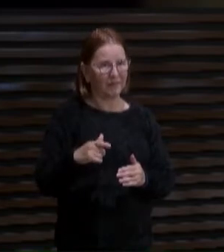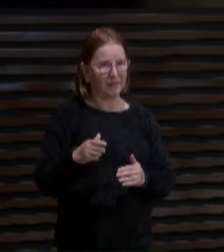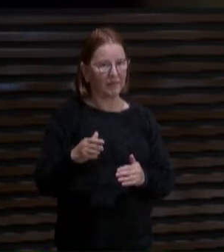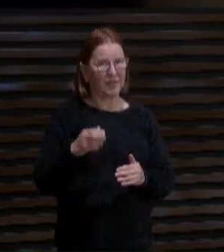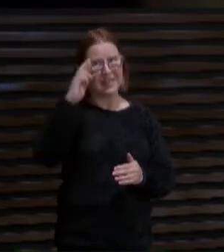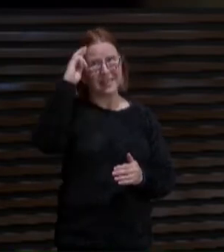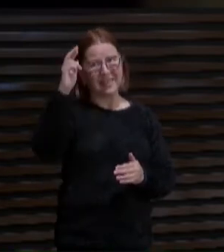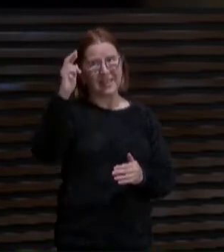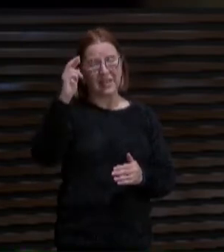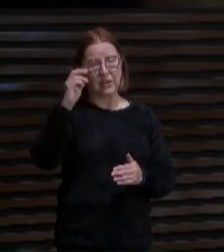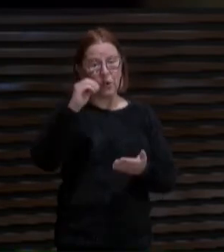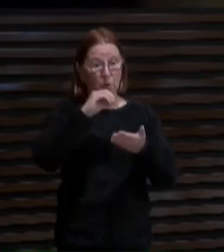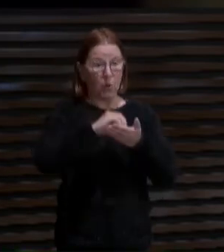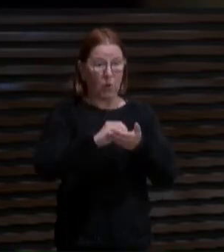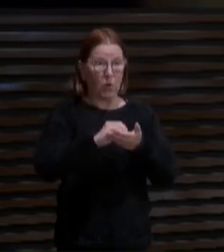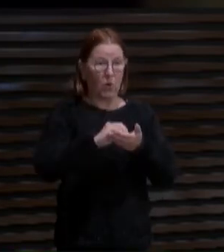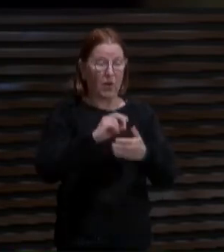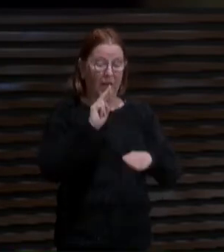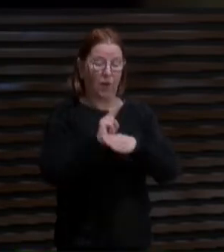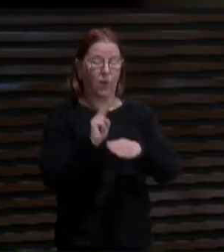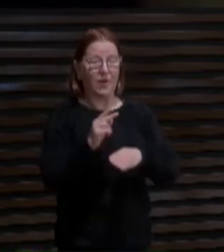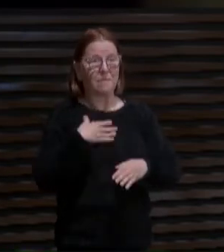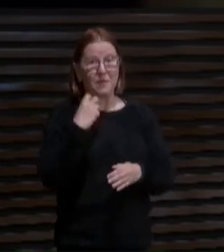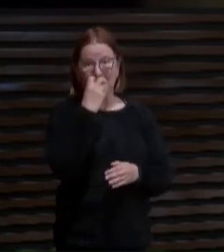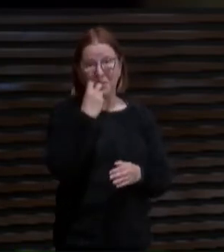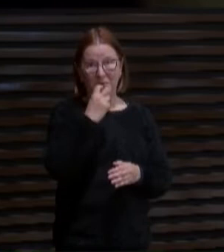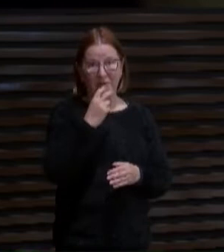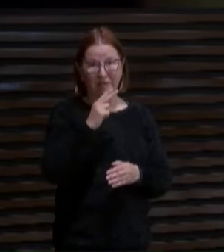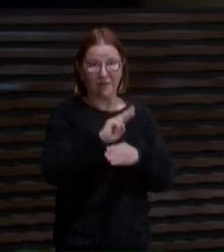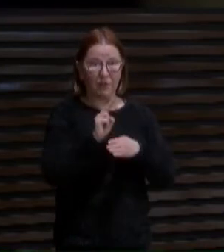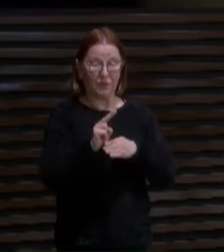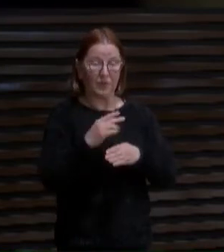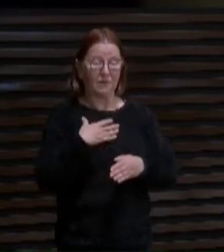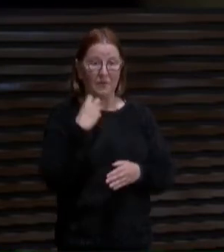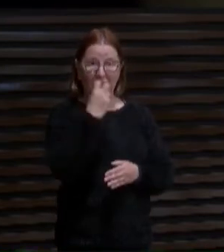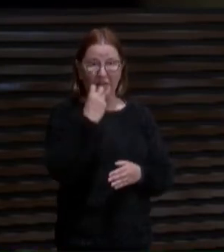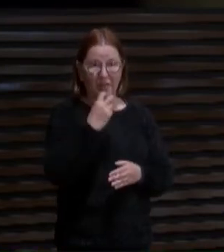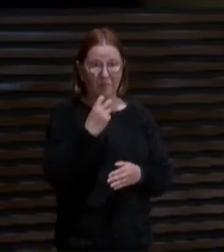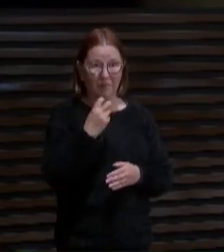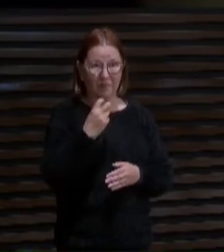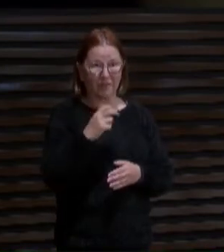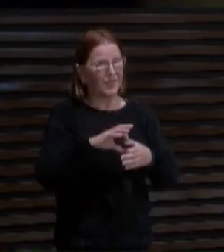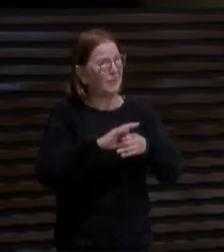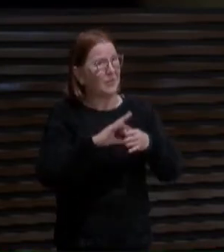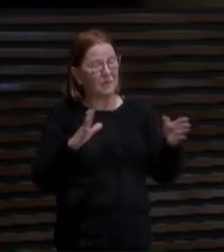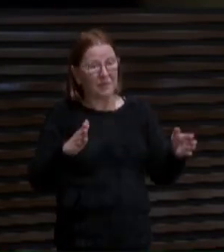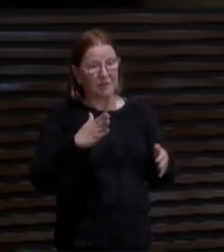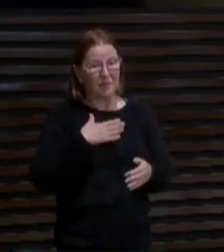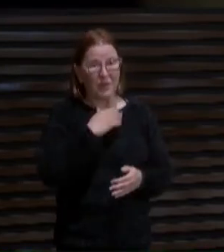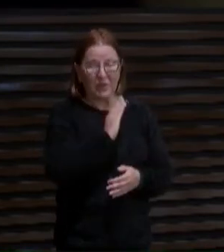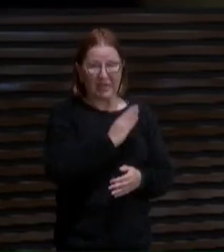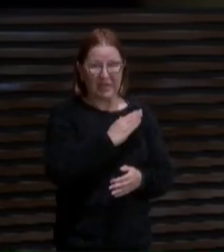senhor a minha boca vigia a porta dos meus lábios não permitas que o meu